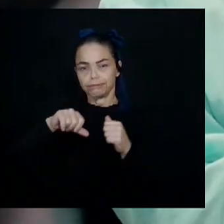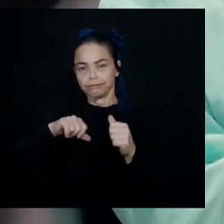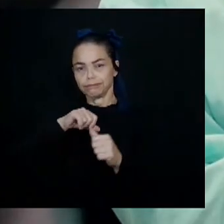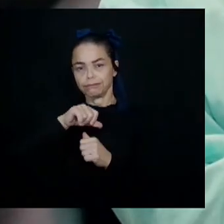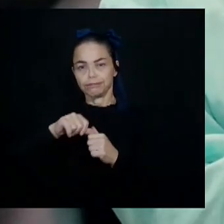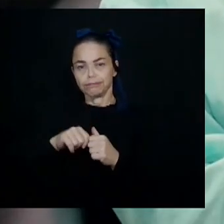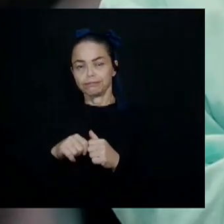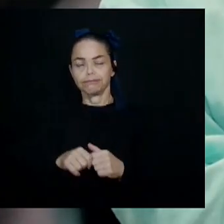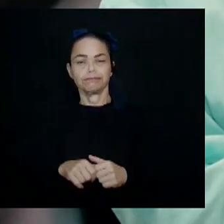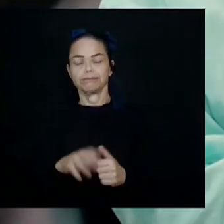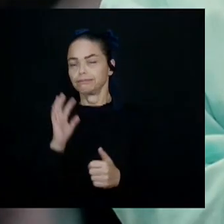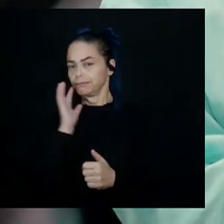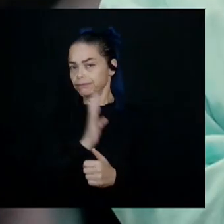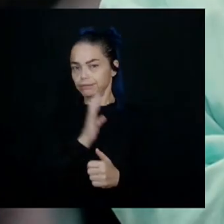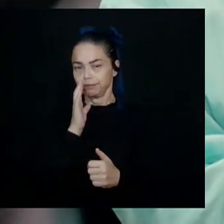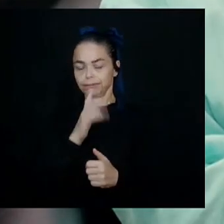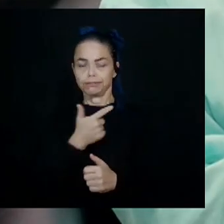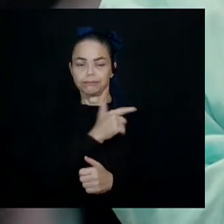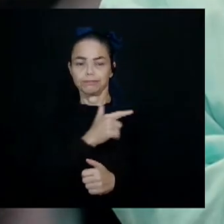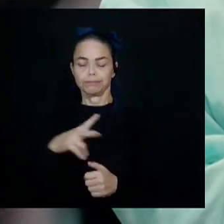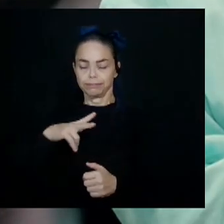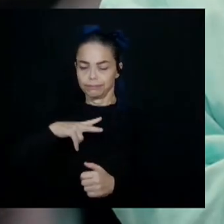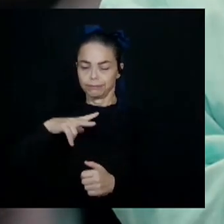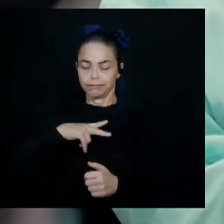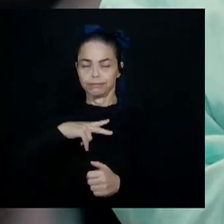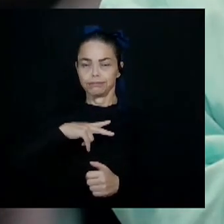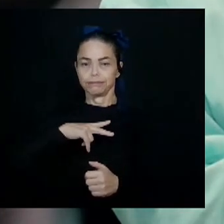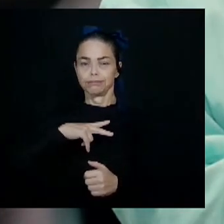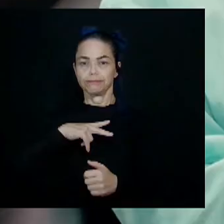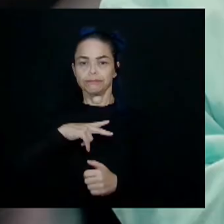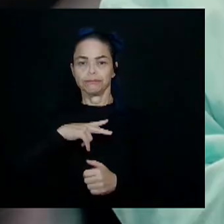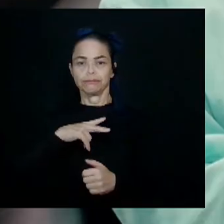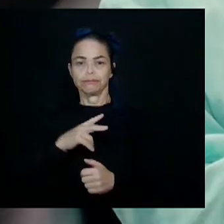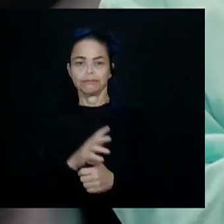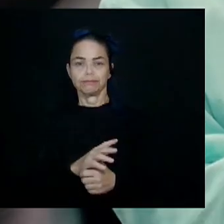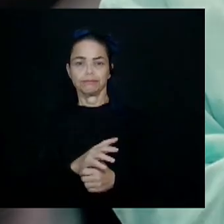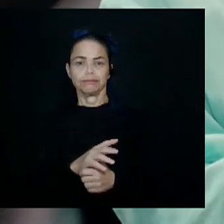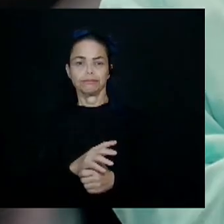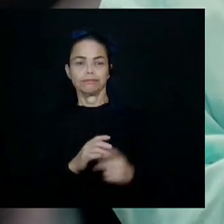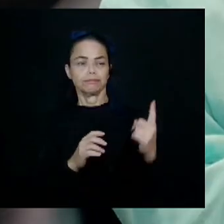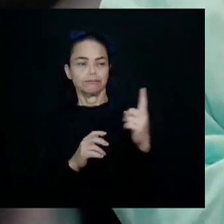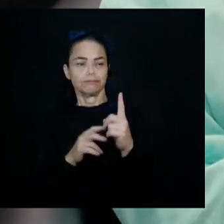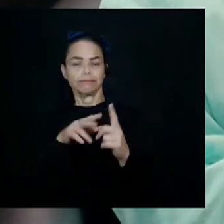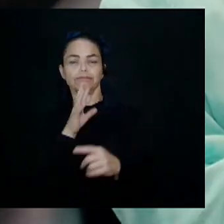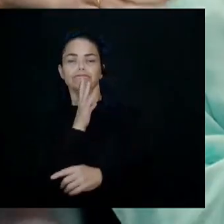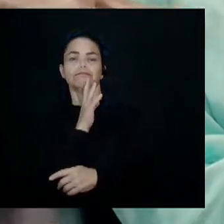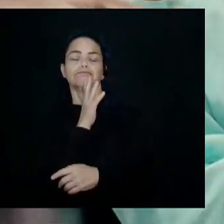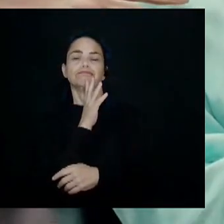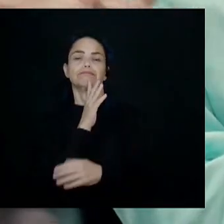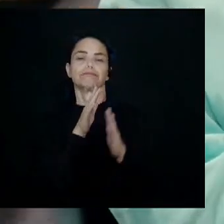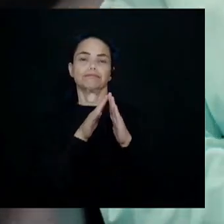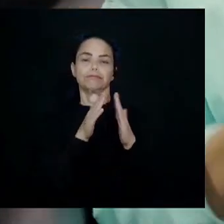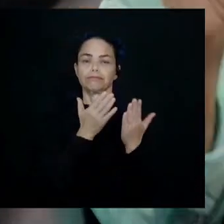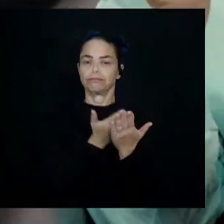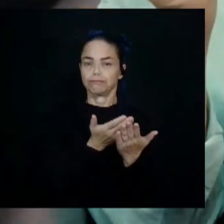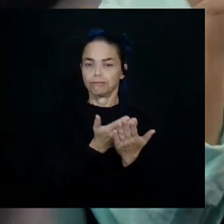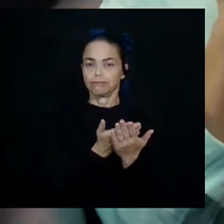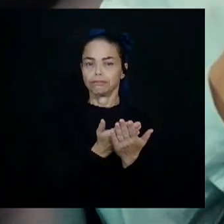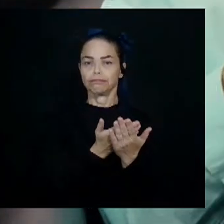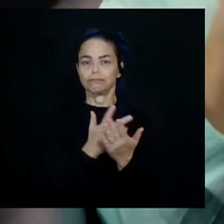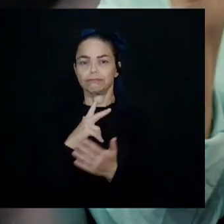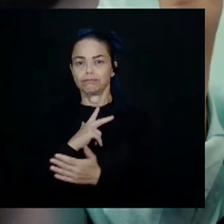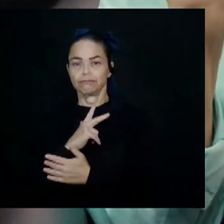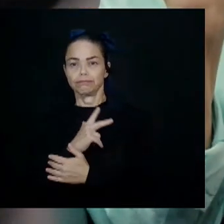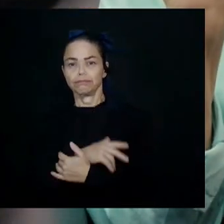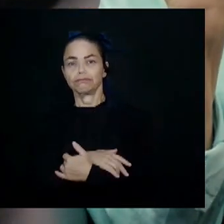há privacidade e vem um conhecido na escola, num lugar meio íntimo, porque ela pode ser mais retraída. E